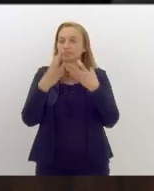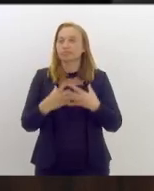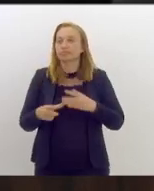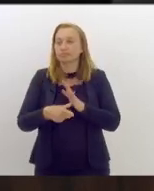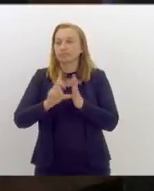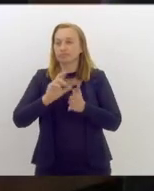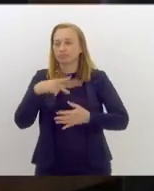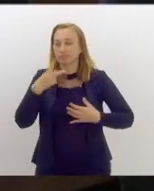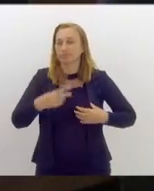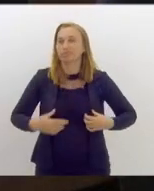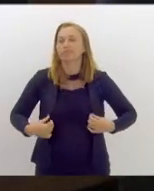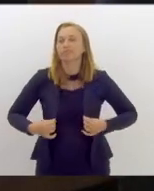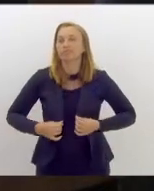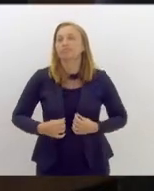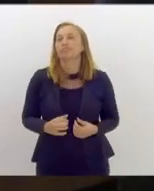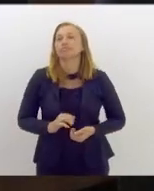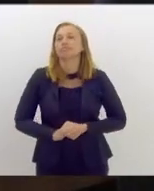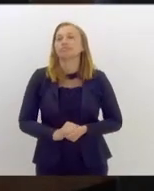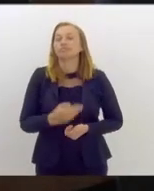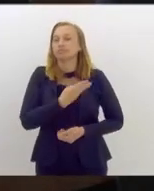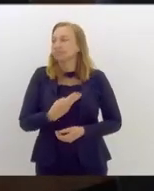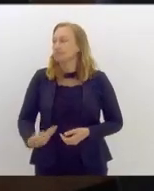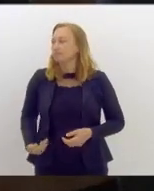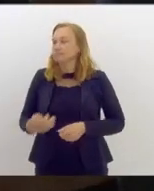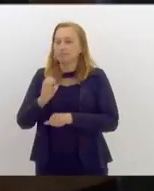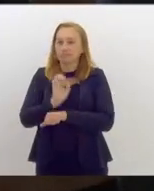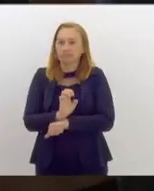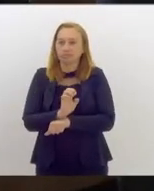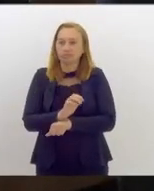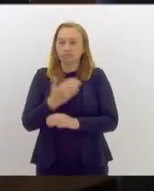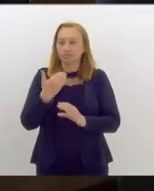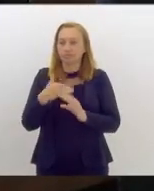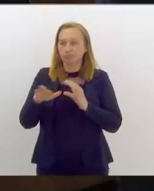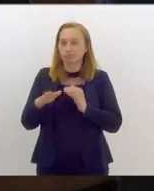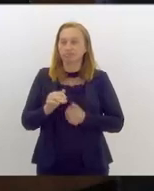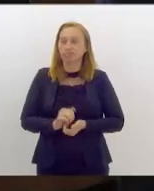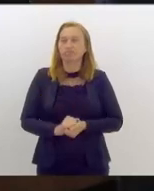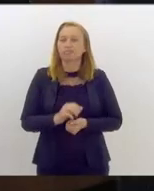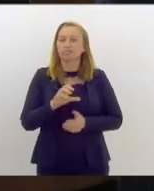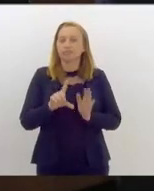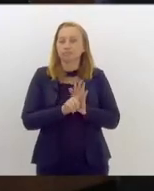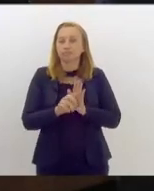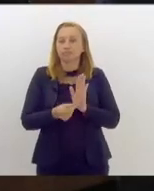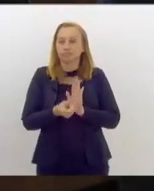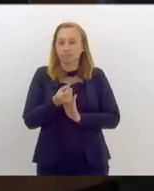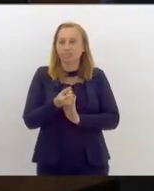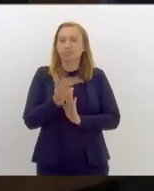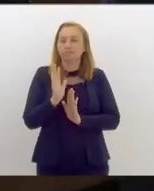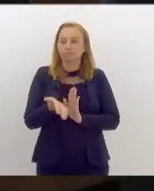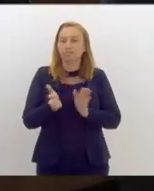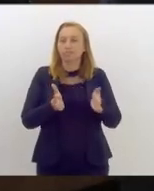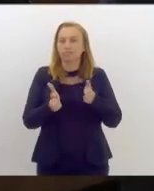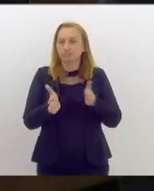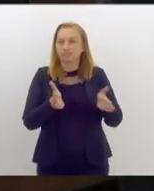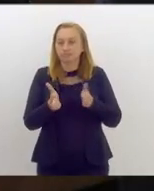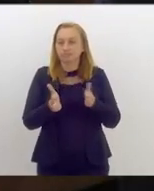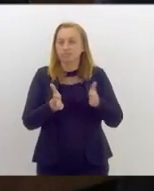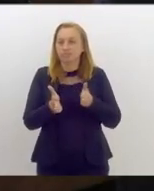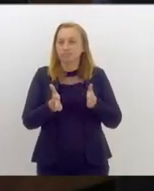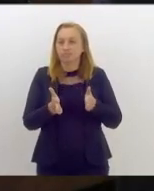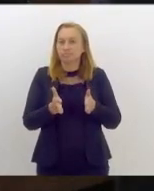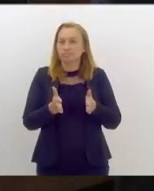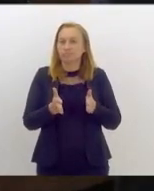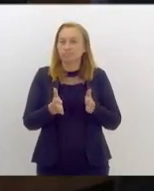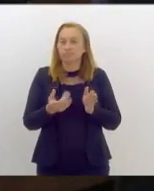deixar claro que o governador do Estado mandou na LDO já há previsão com a